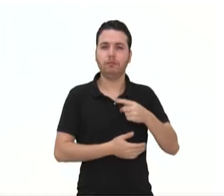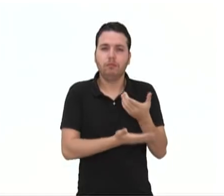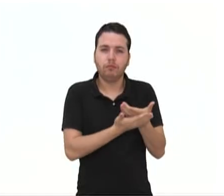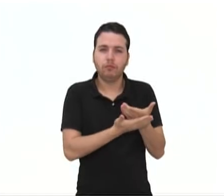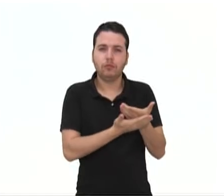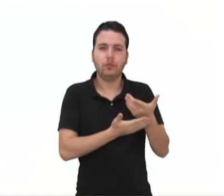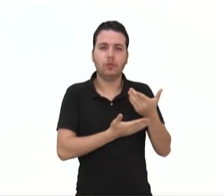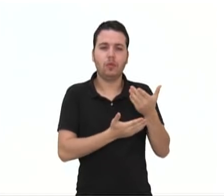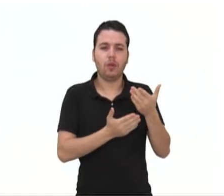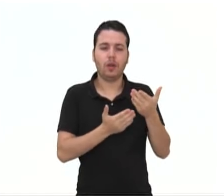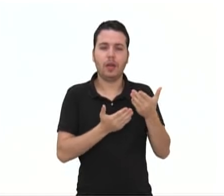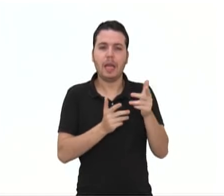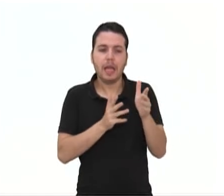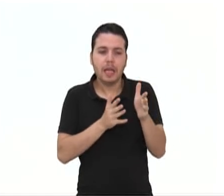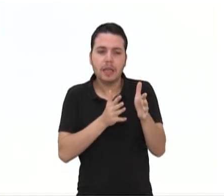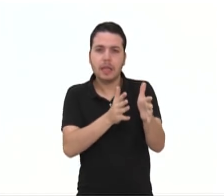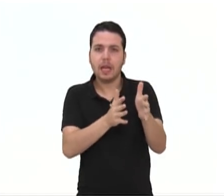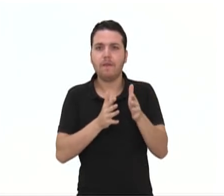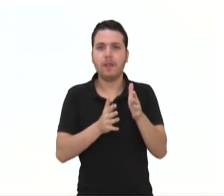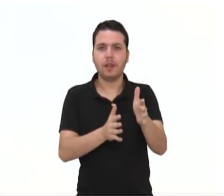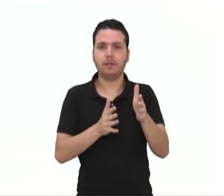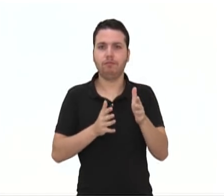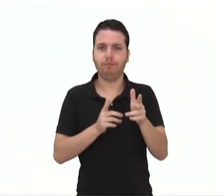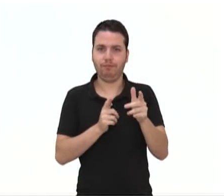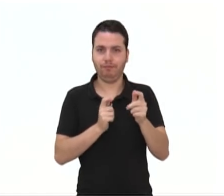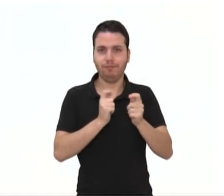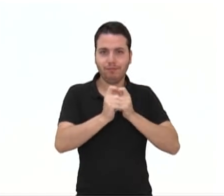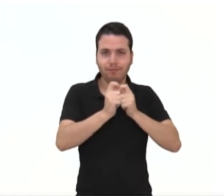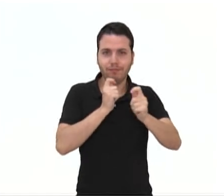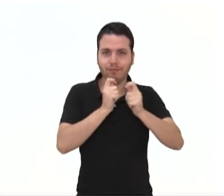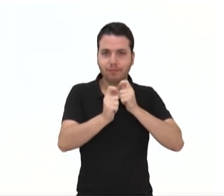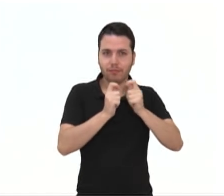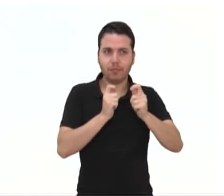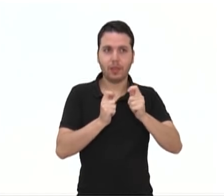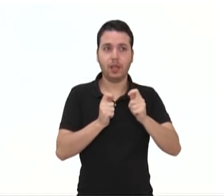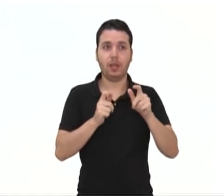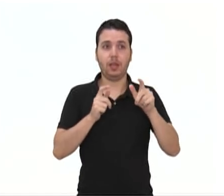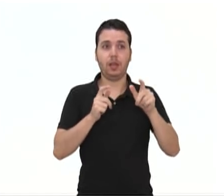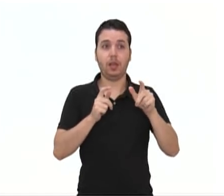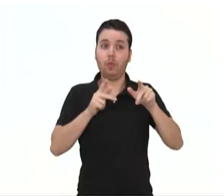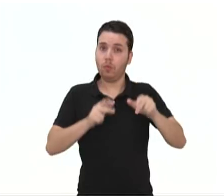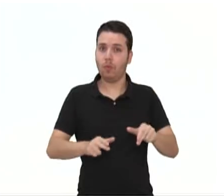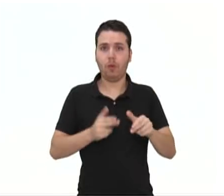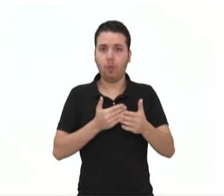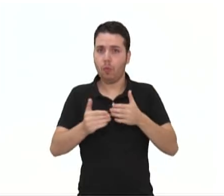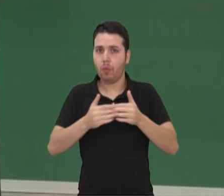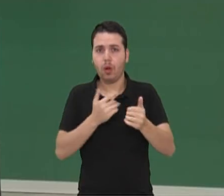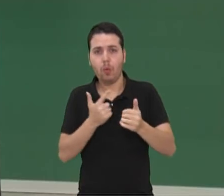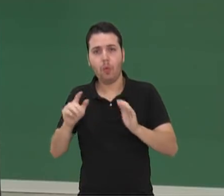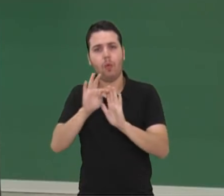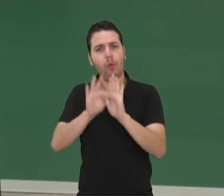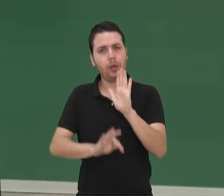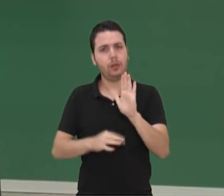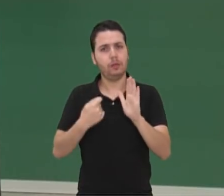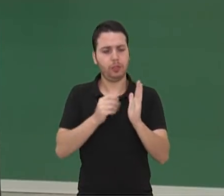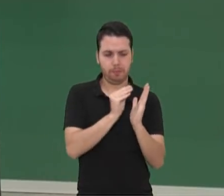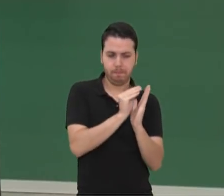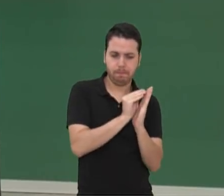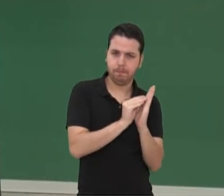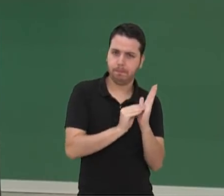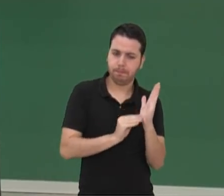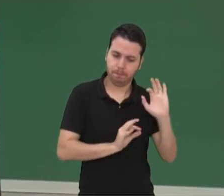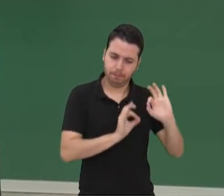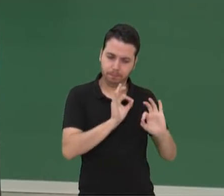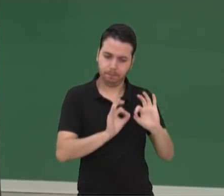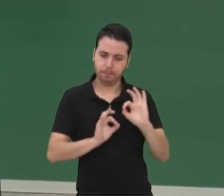marcar a hora, nós temos que planejar o nosso texto, como qualquer outro texto planejado, né? E temos também que anotar tudo.